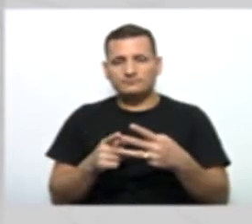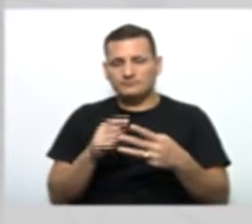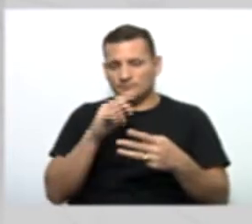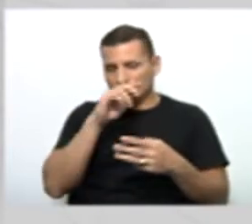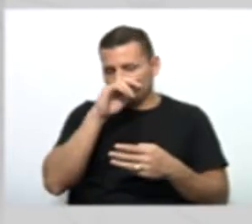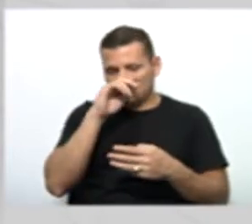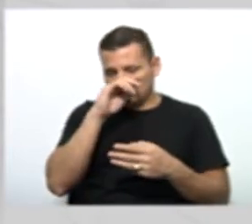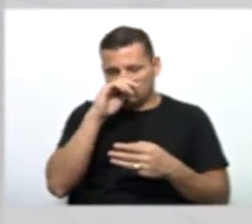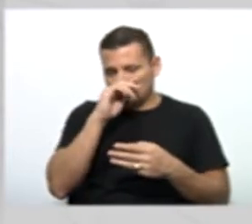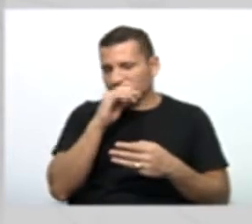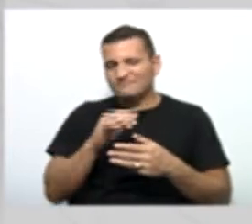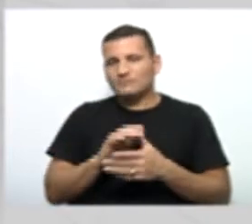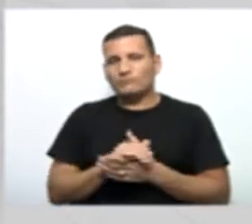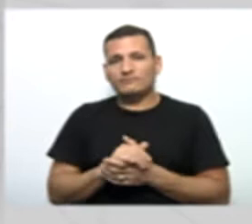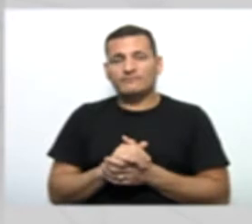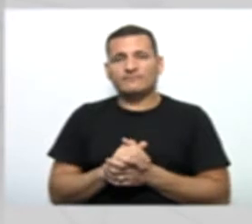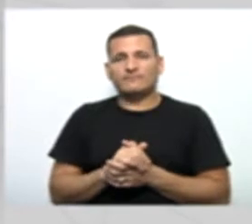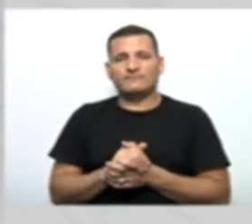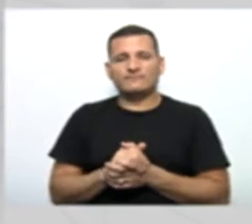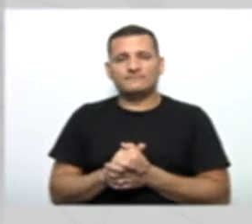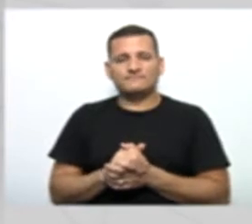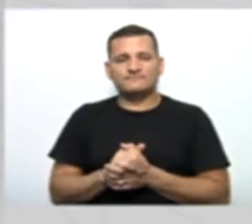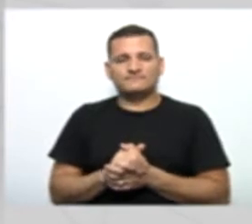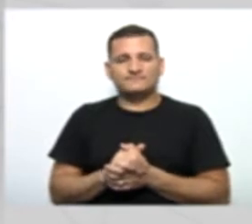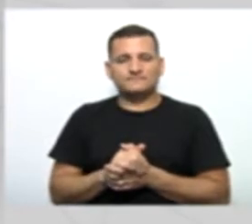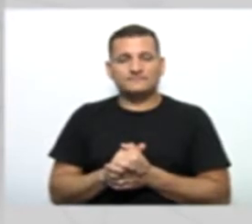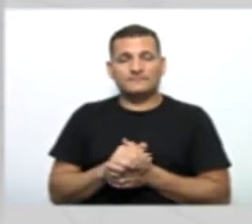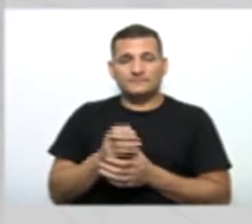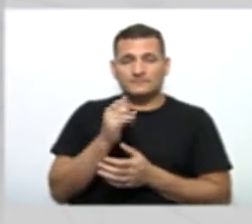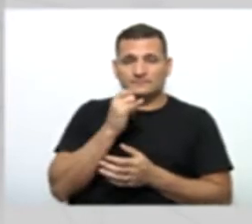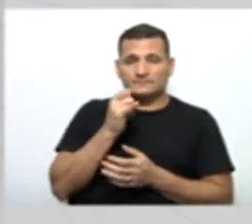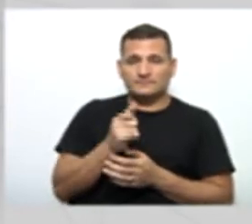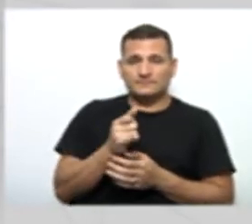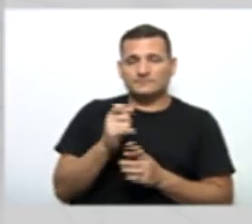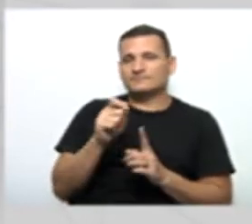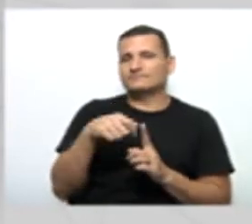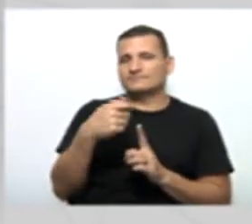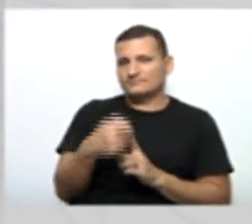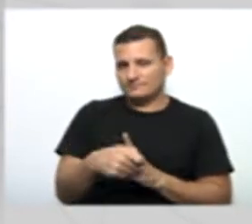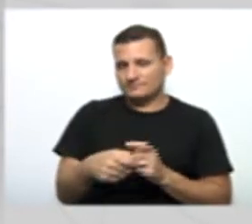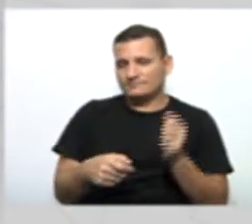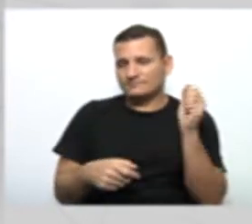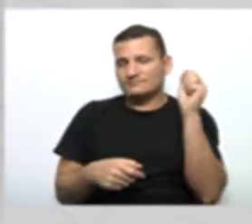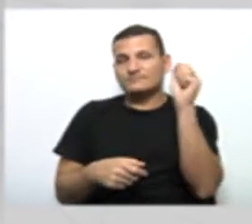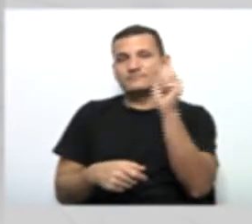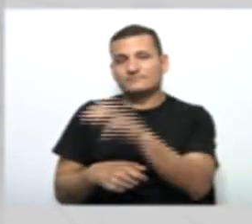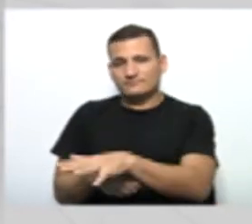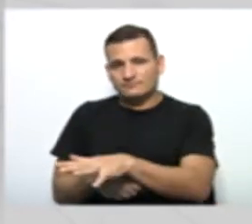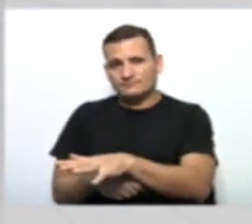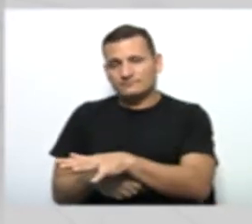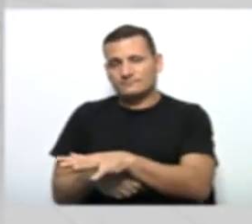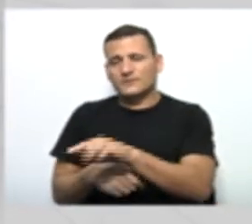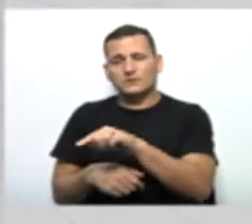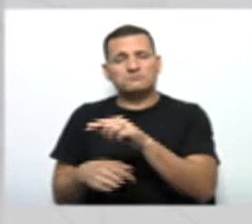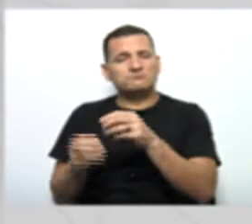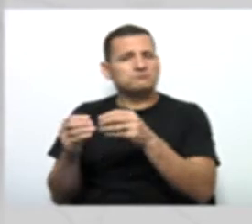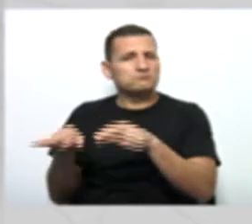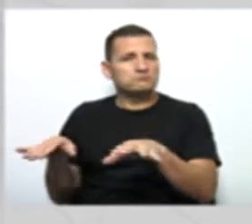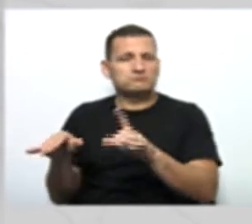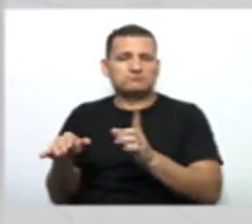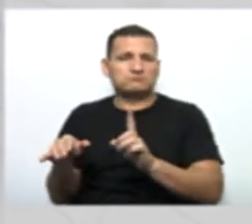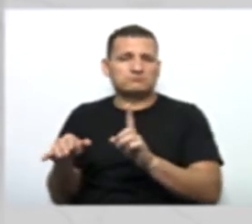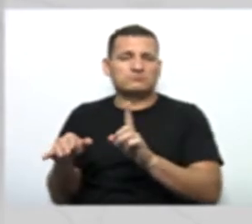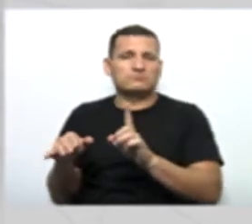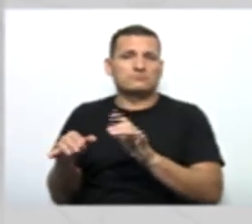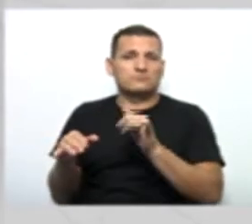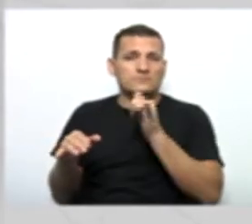você lançar uma casca de banana em um local, a degradação ambiental não é tão grande. Mas se você